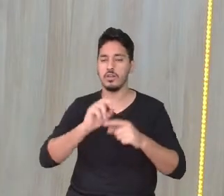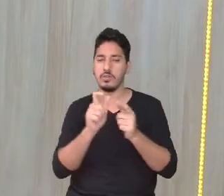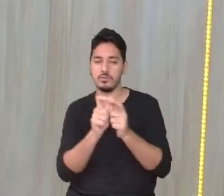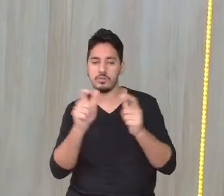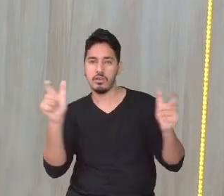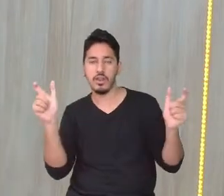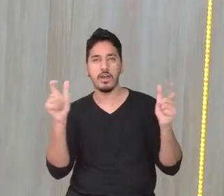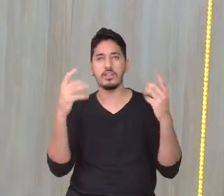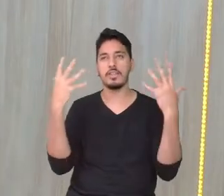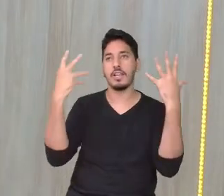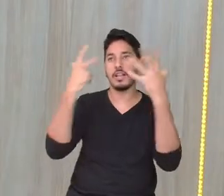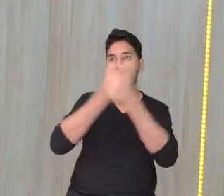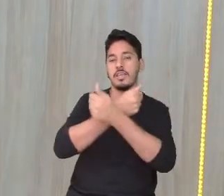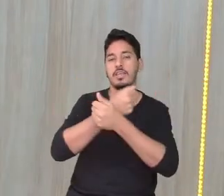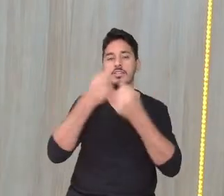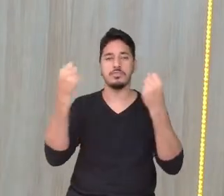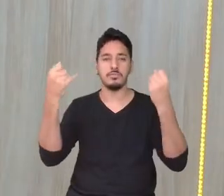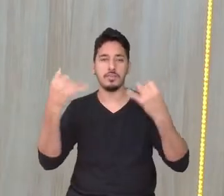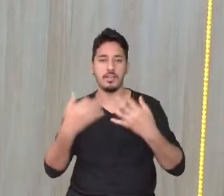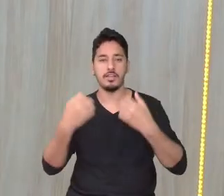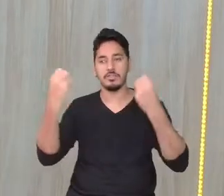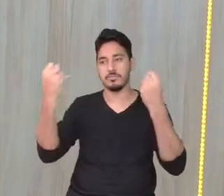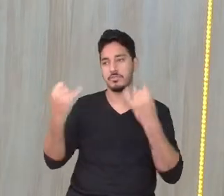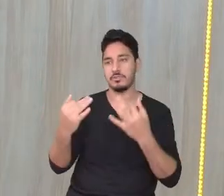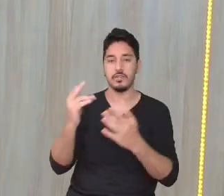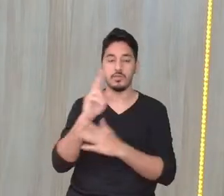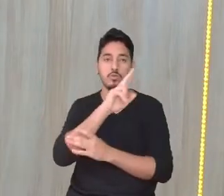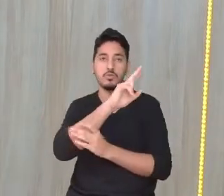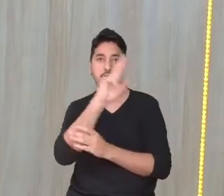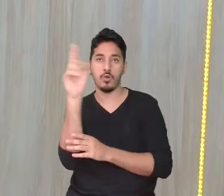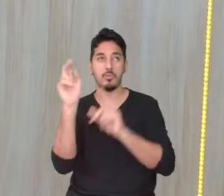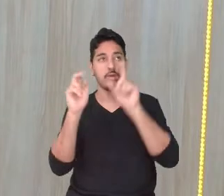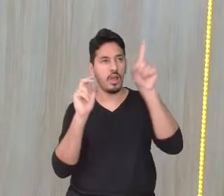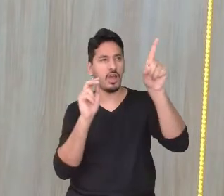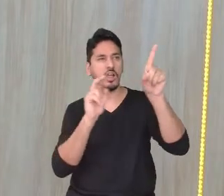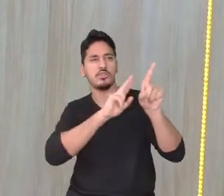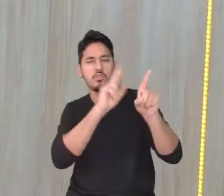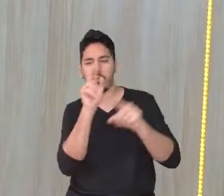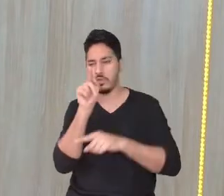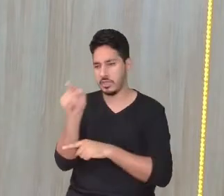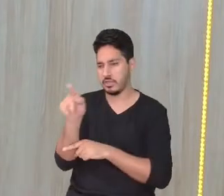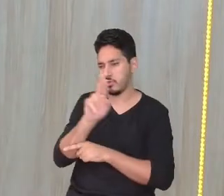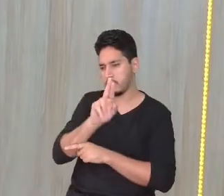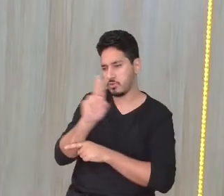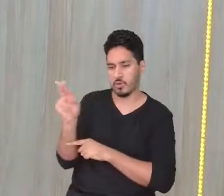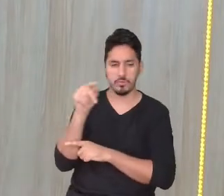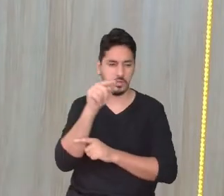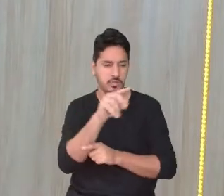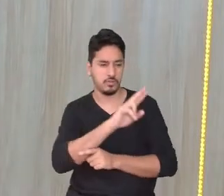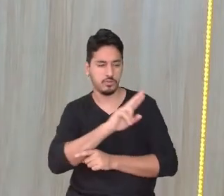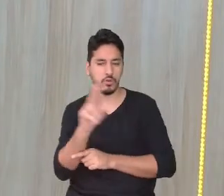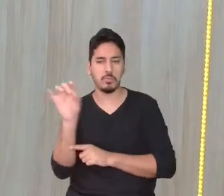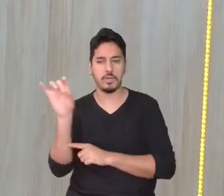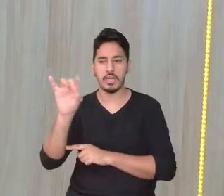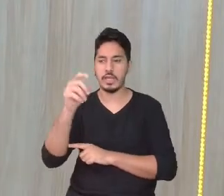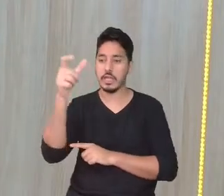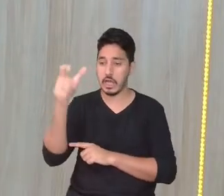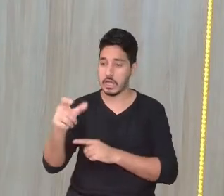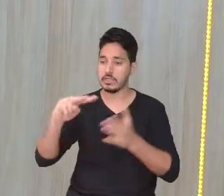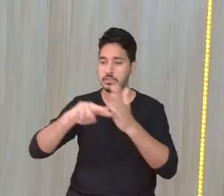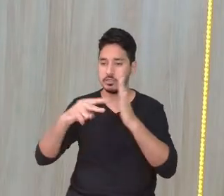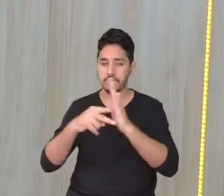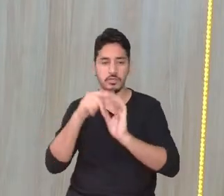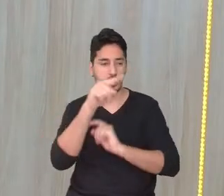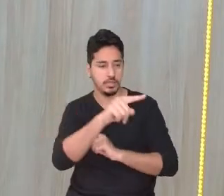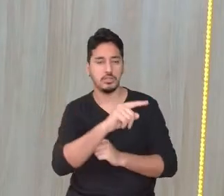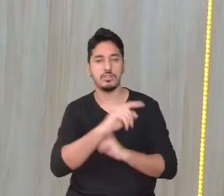muito lindo. E aí descreve, coloca os nomes, não é? Do nome do povo, que cada lugar significa, como